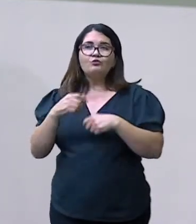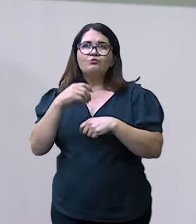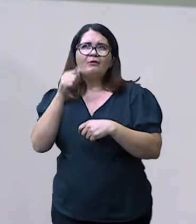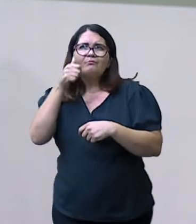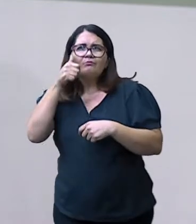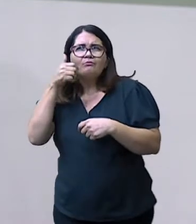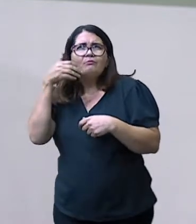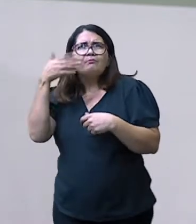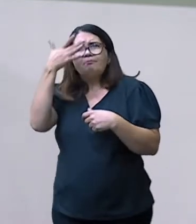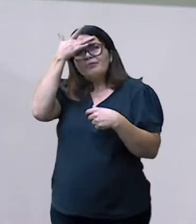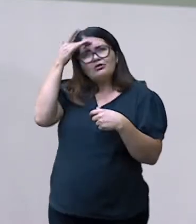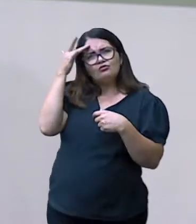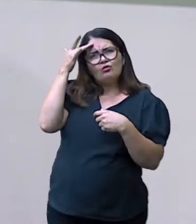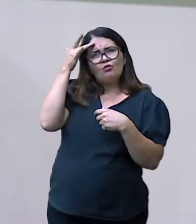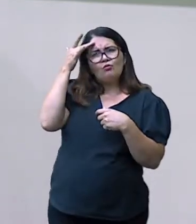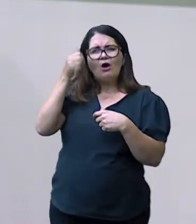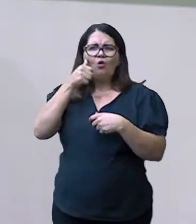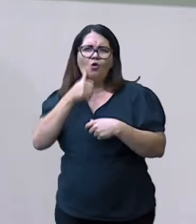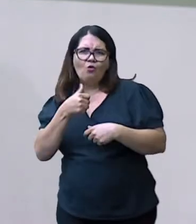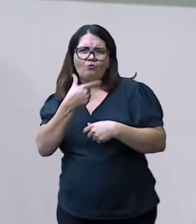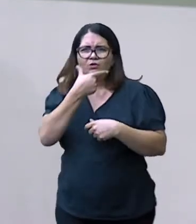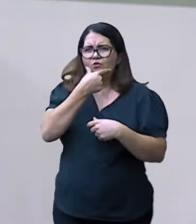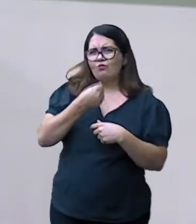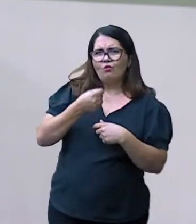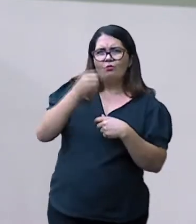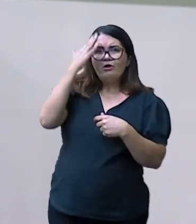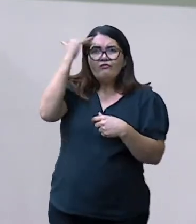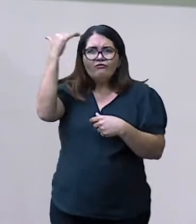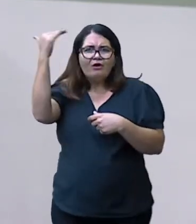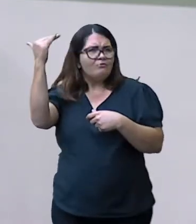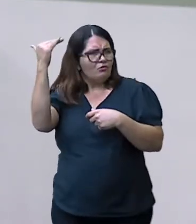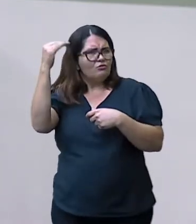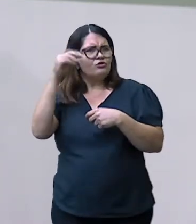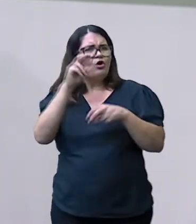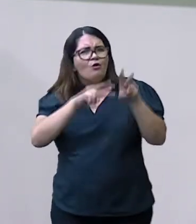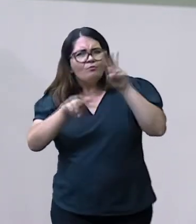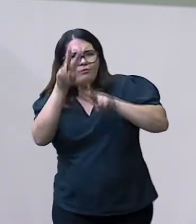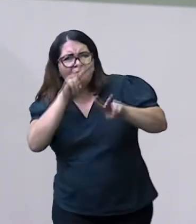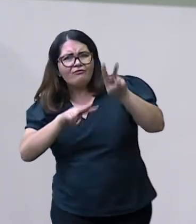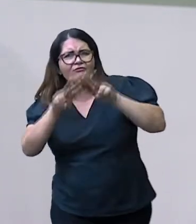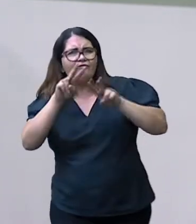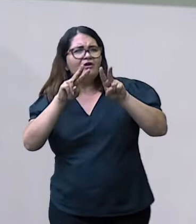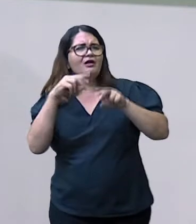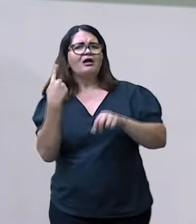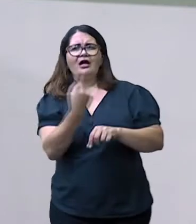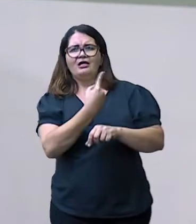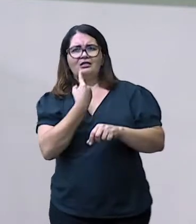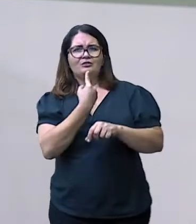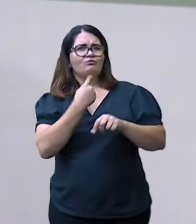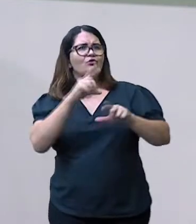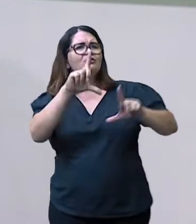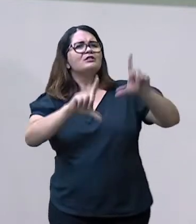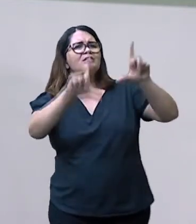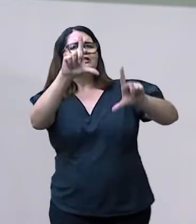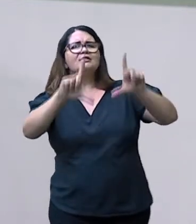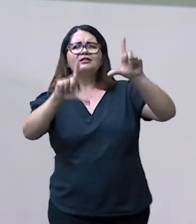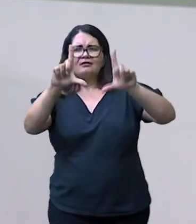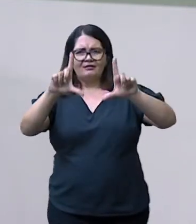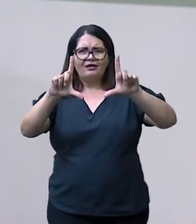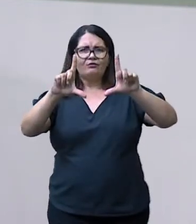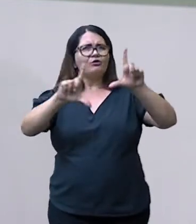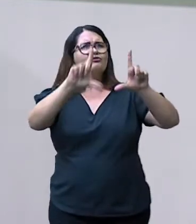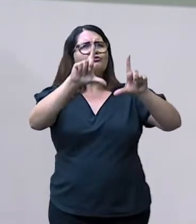falar, se ele falasse que era boa, a gente conseguia entrar em galerias de arte. E não era de graça, não, você tinha que